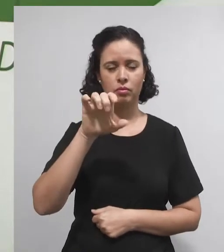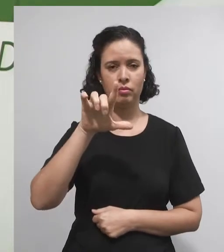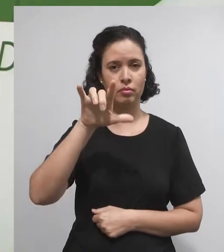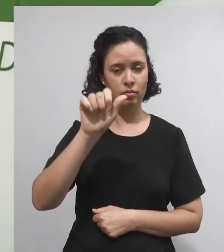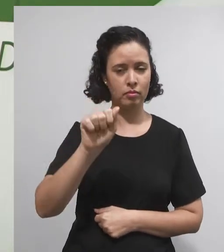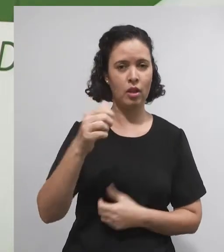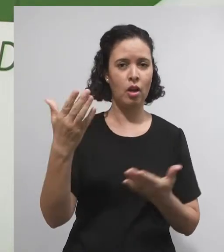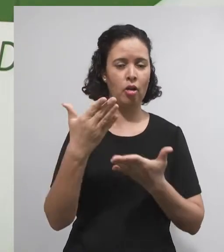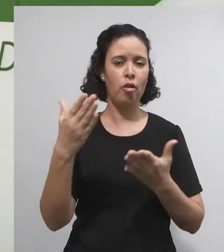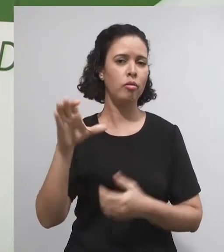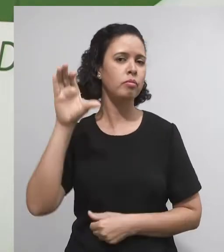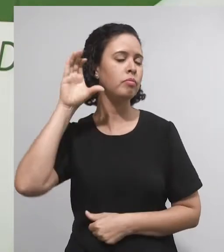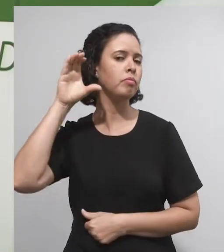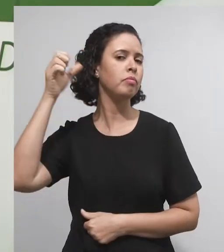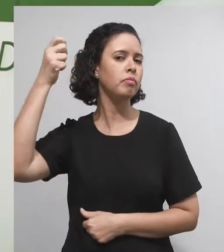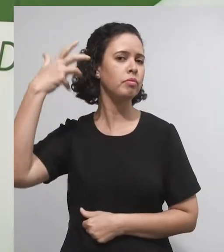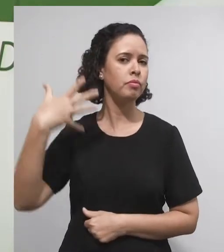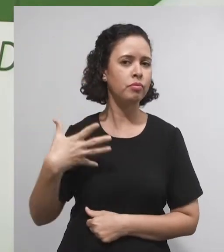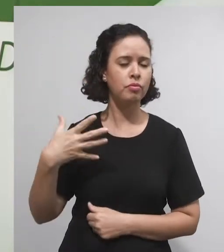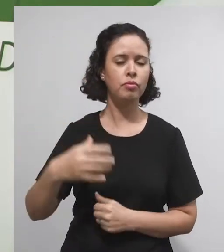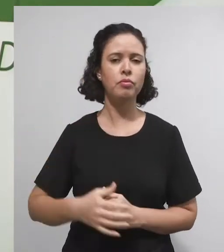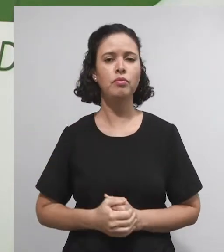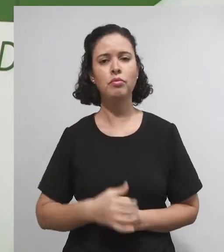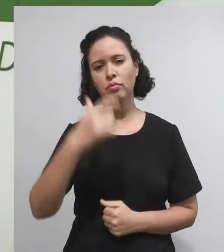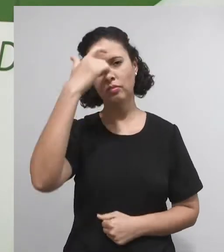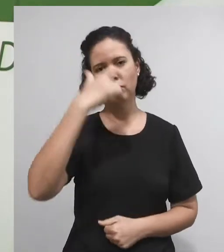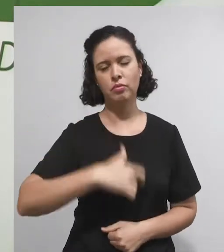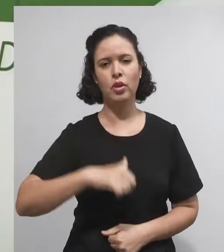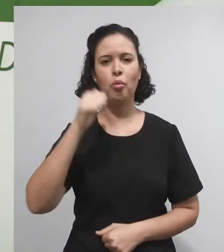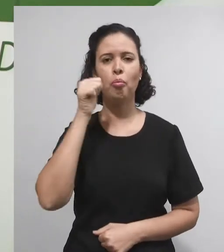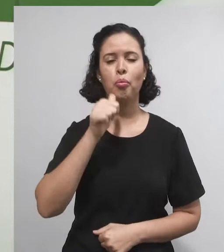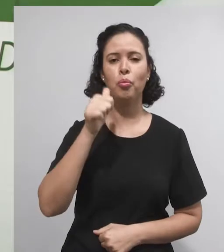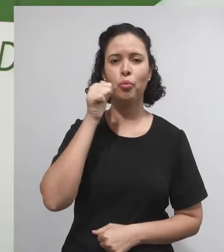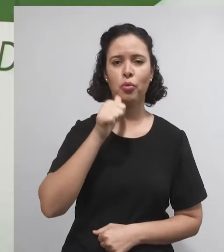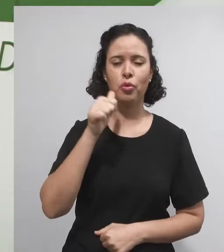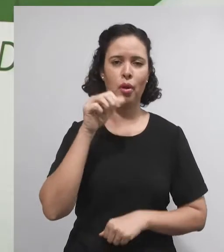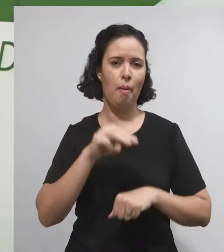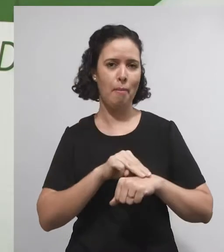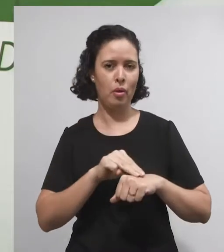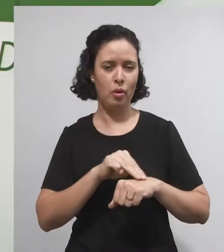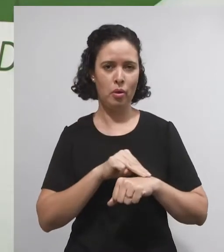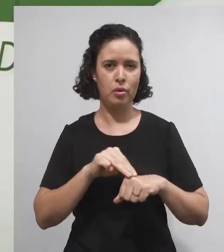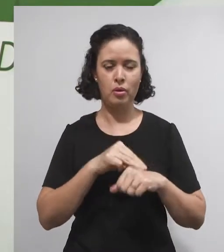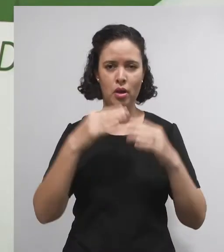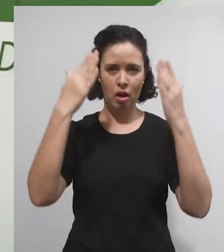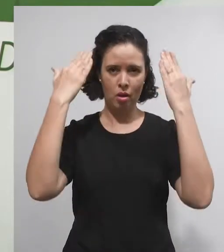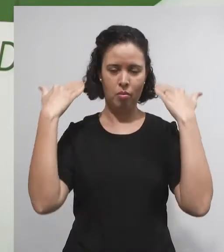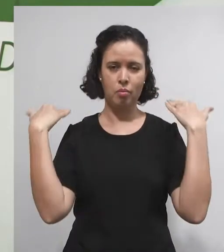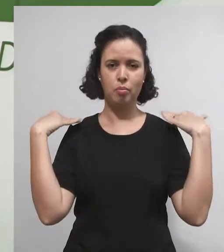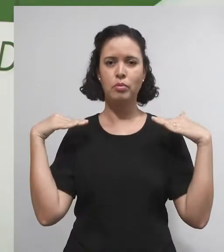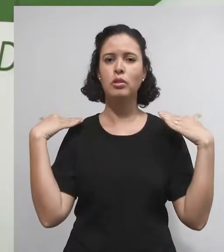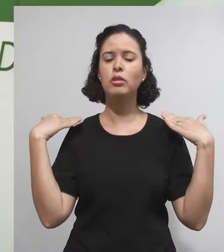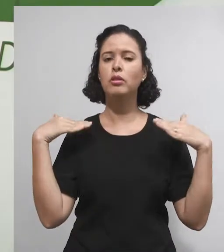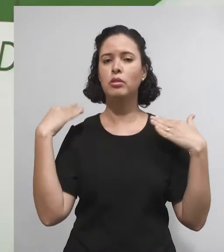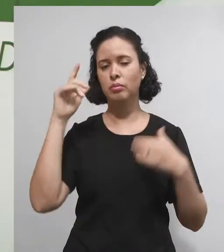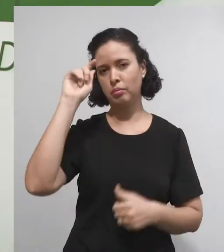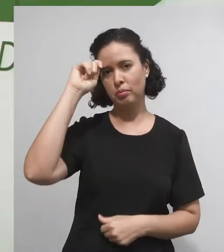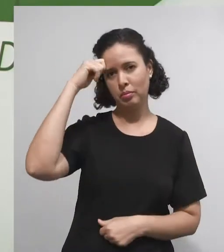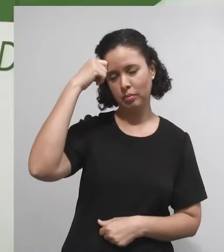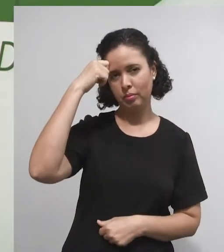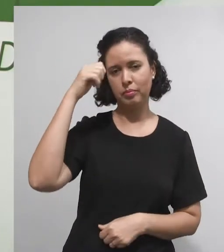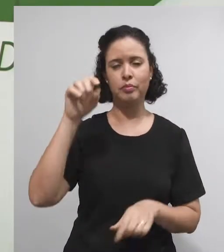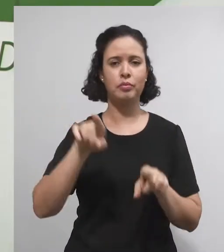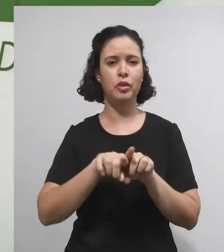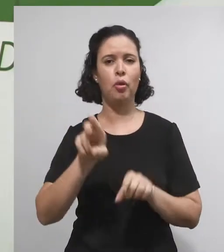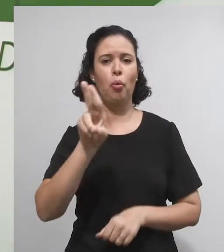Barbosa. Neste instante vou passar a minha audiodescrição. Bom, eu sou mulher, parda, de cabelos pretos na altura do